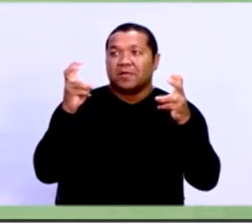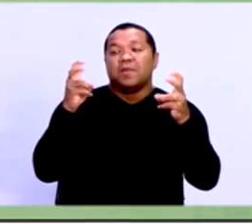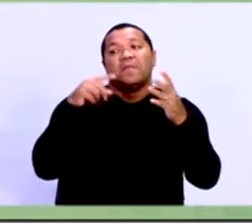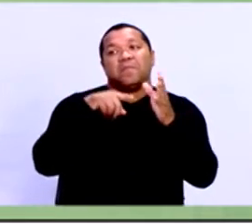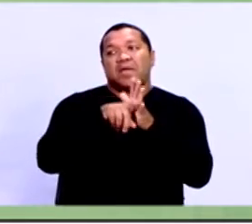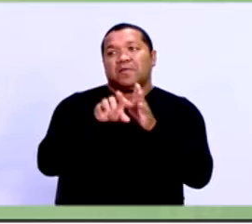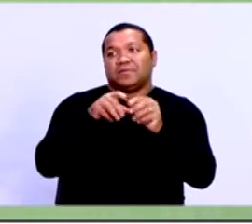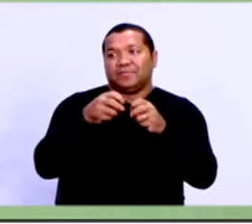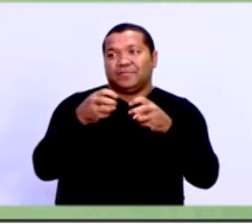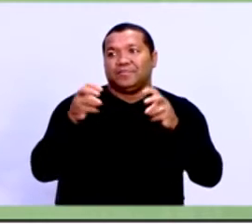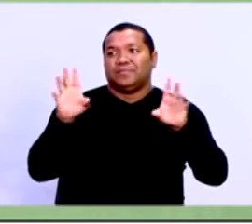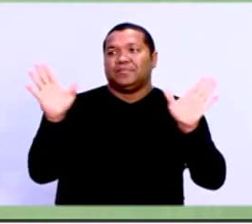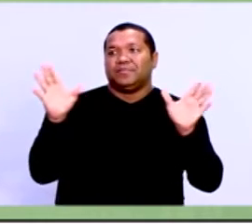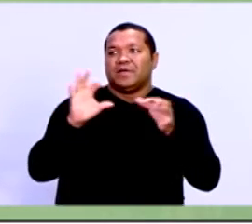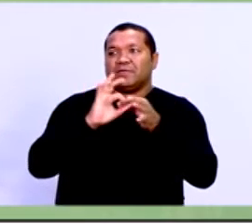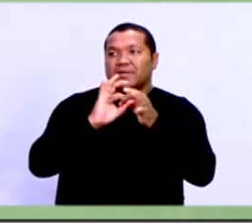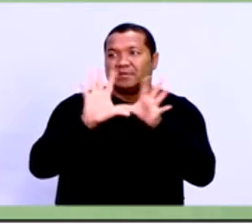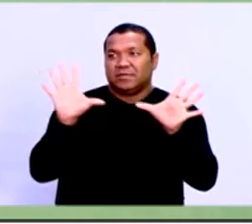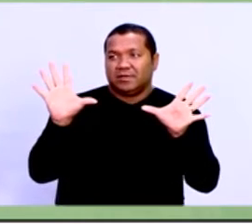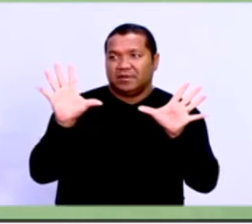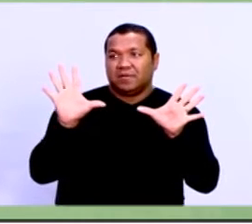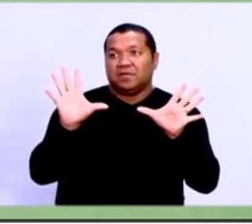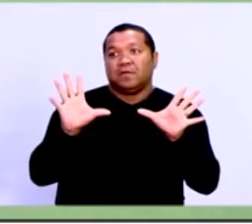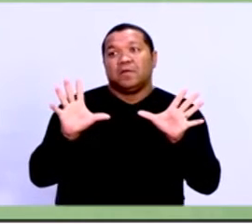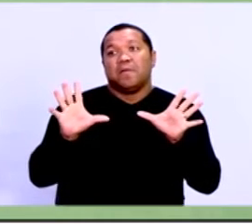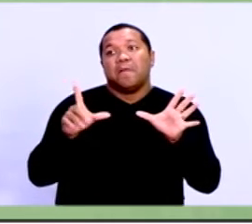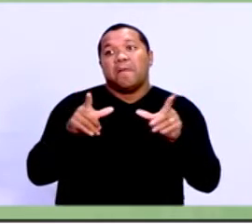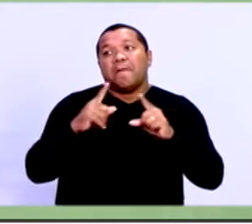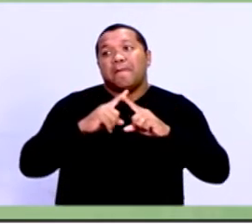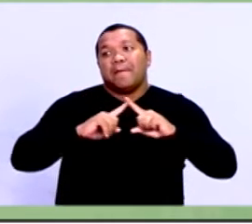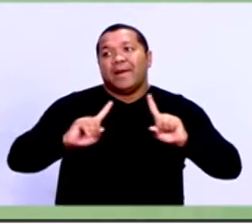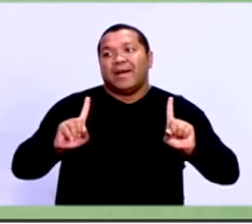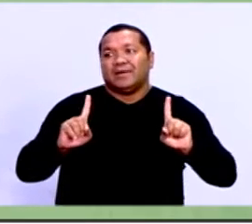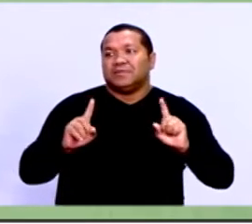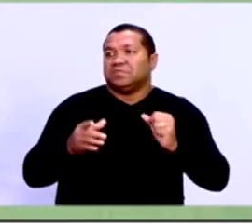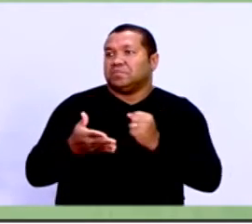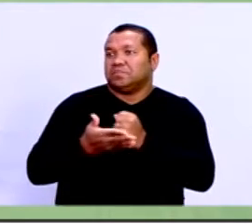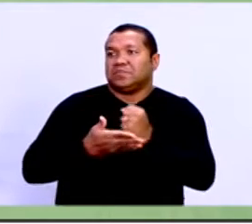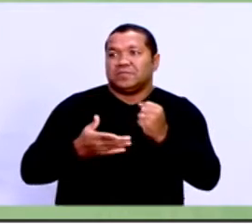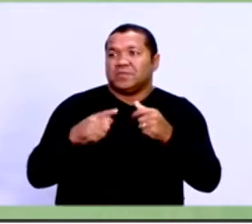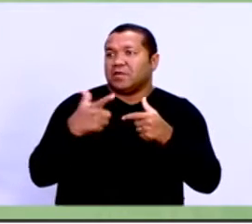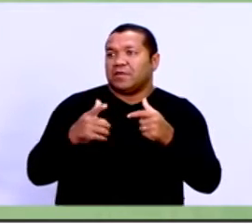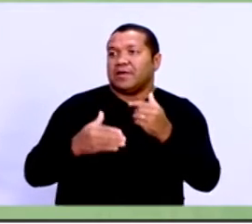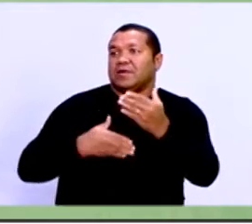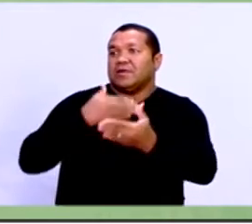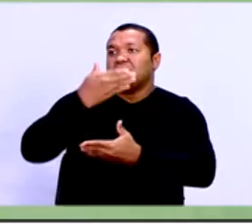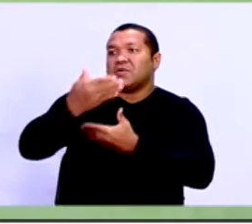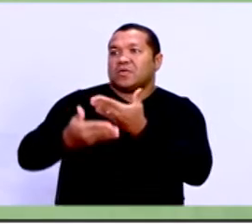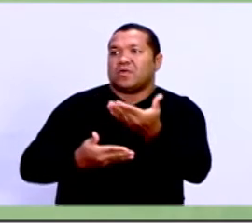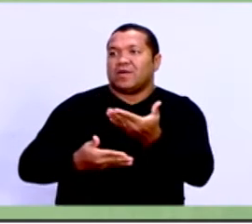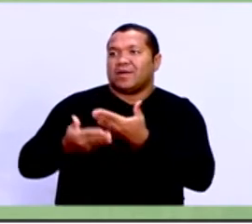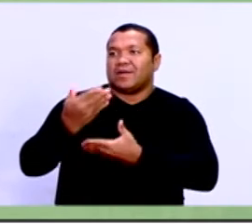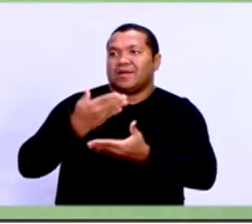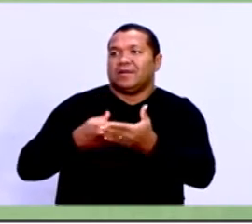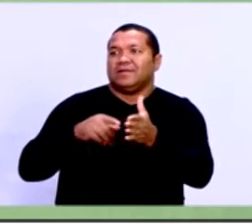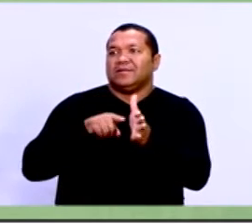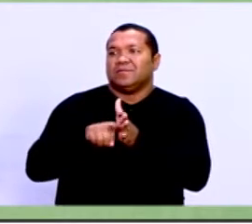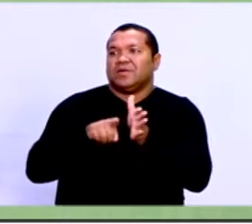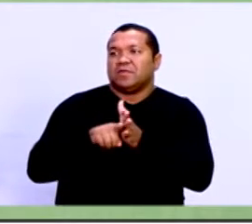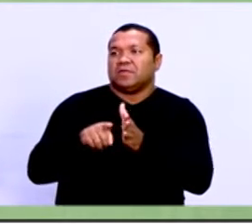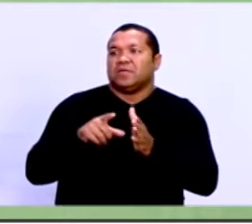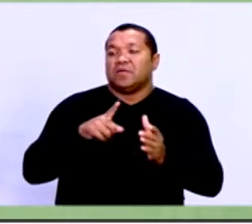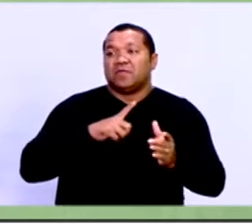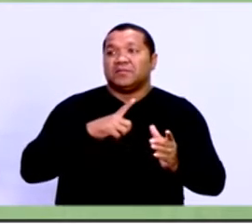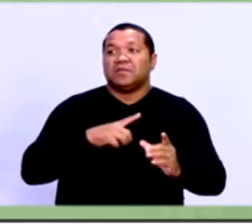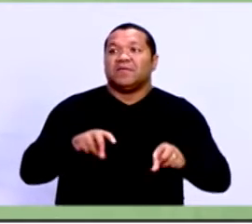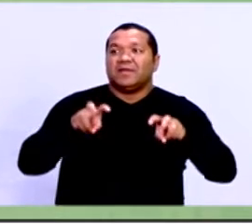abertas porém ele não a troca de informação face a face eu não vou lá com o meu